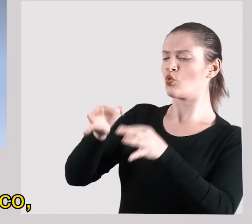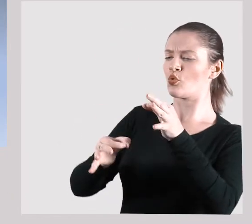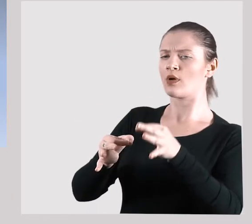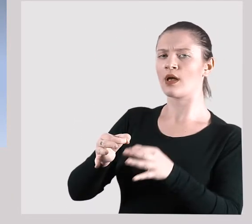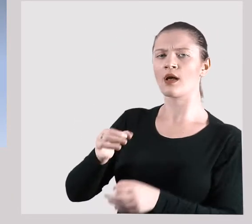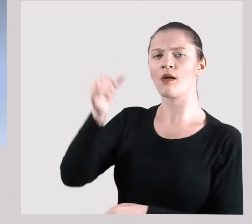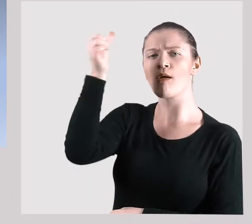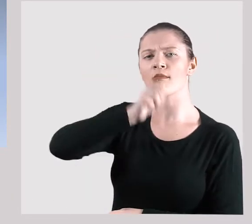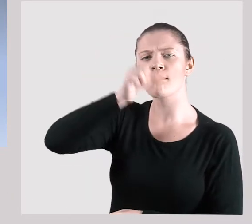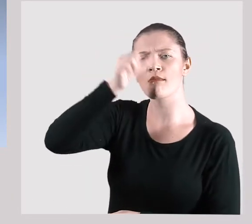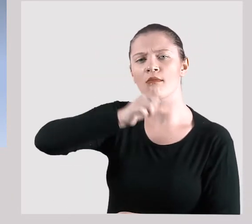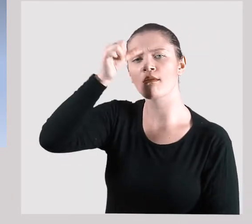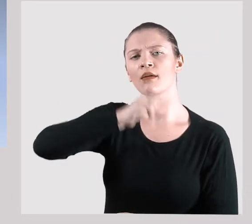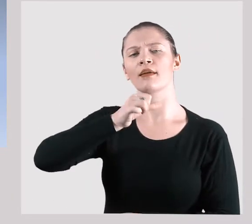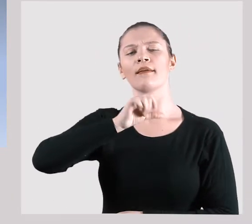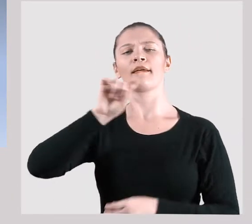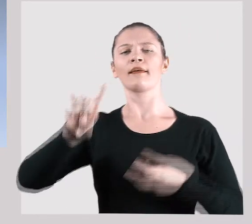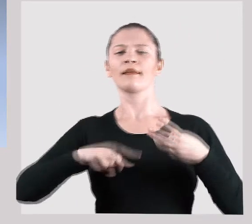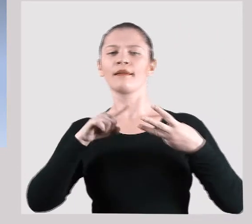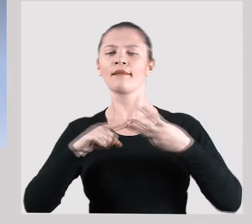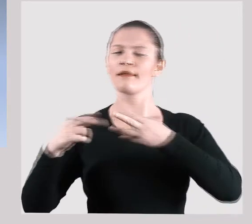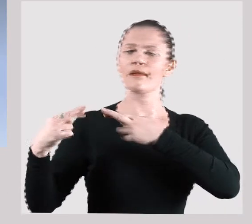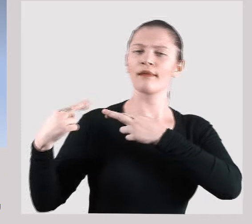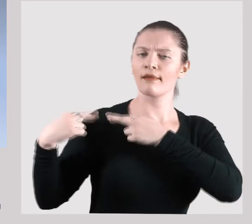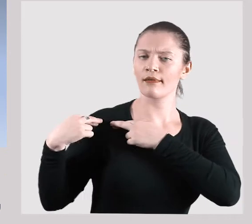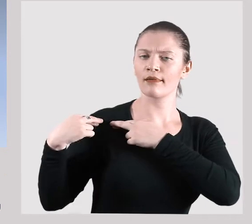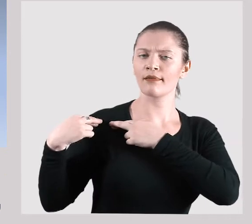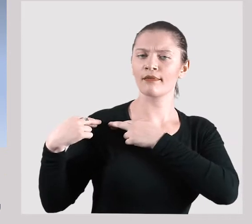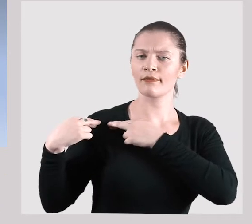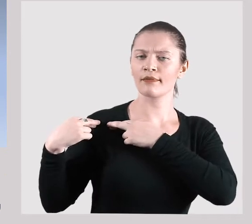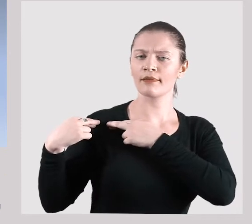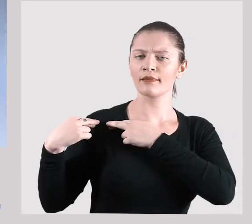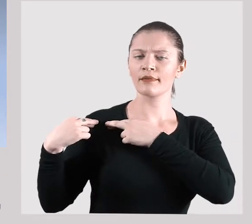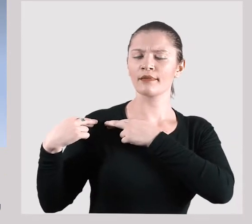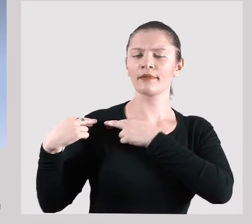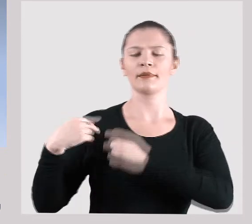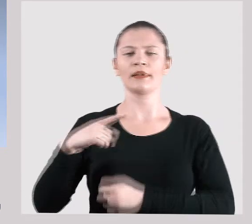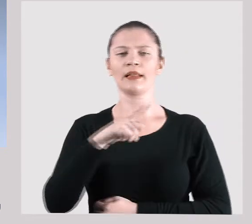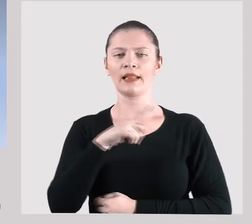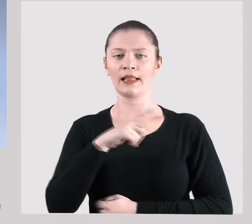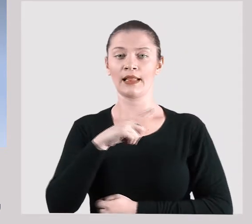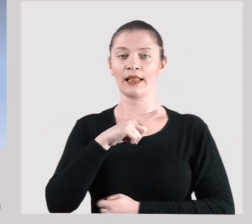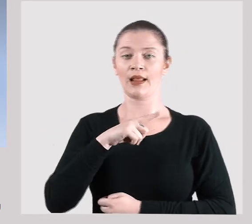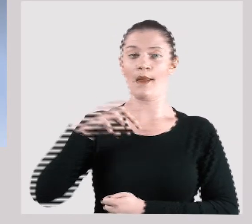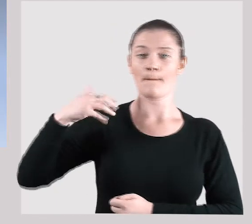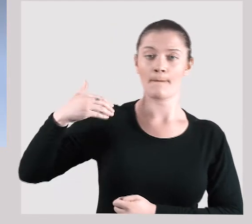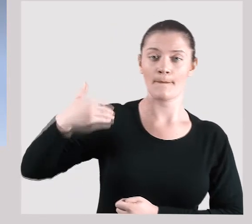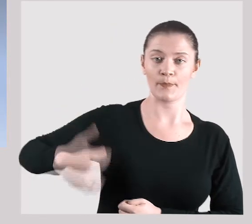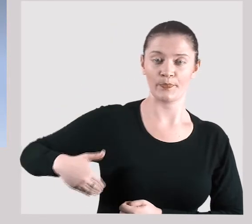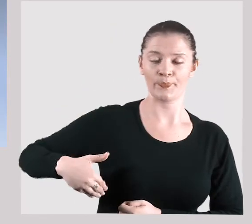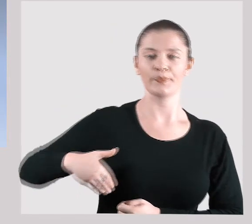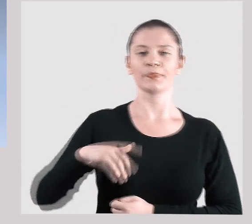crítico, é onde a gente tem o senso de responsabilidade, tem a questão da moralidade, né?